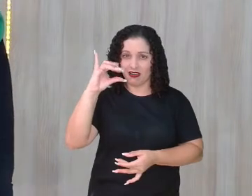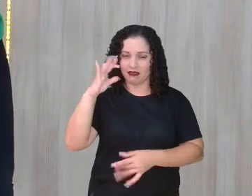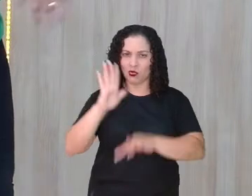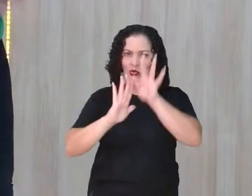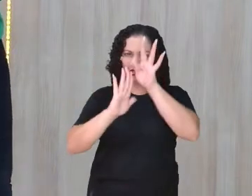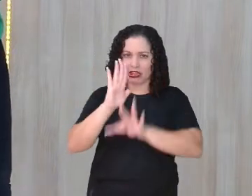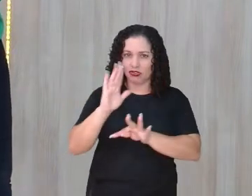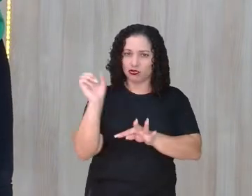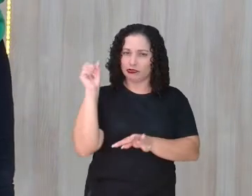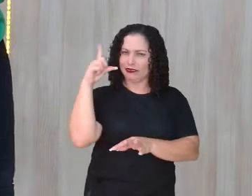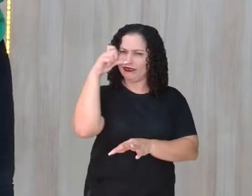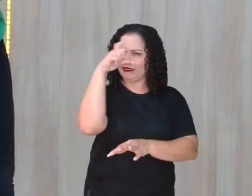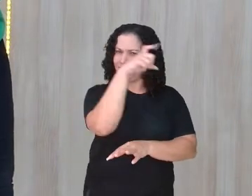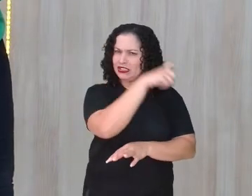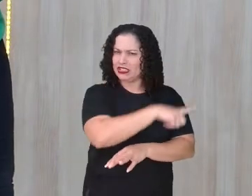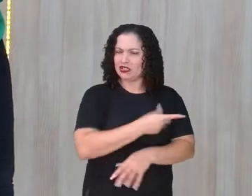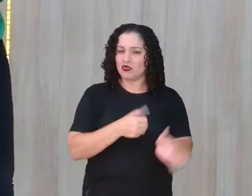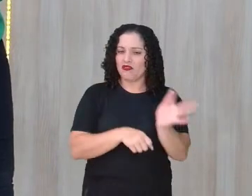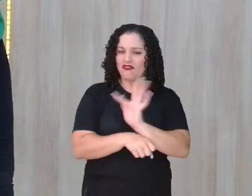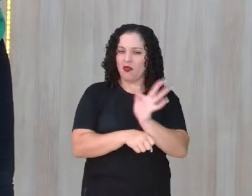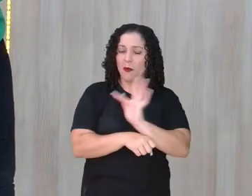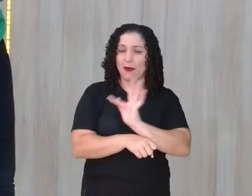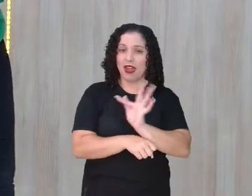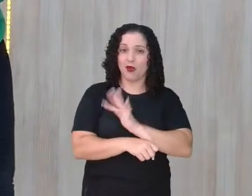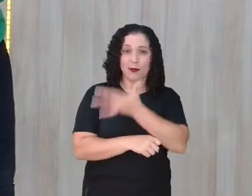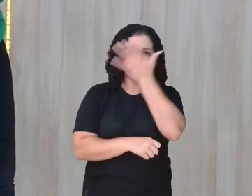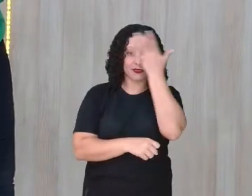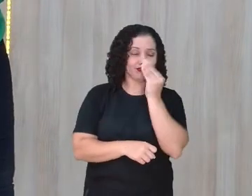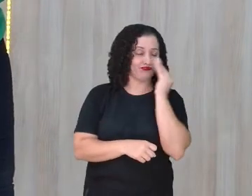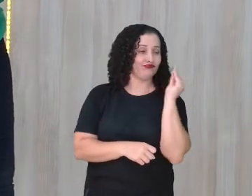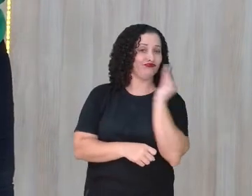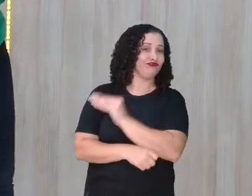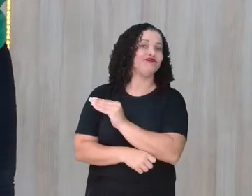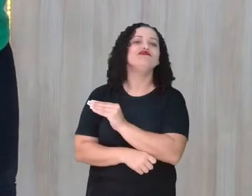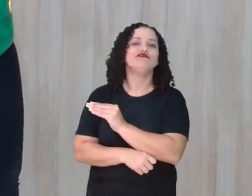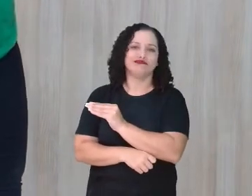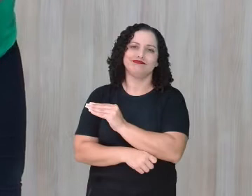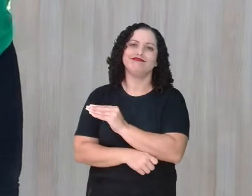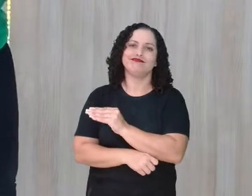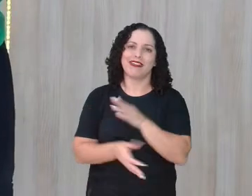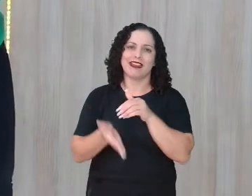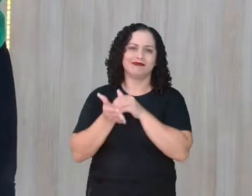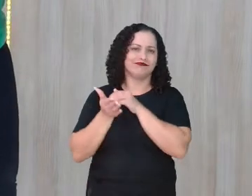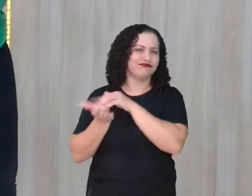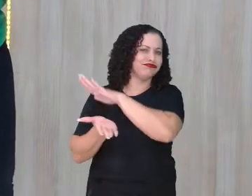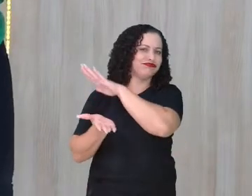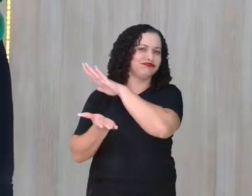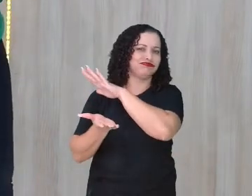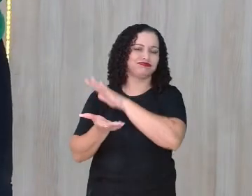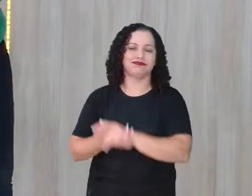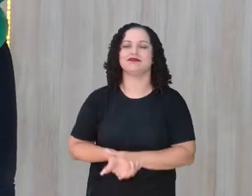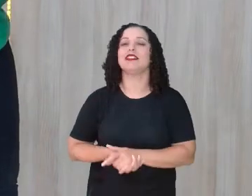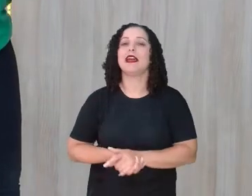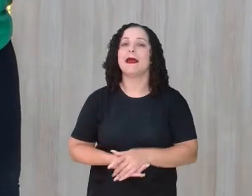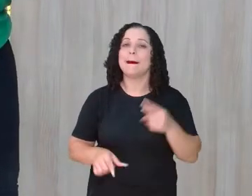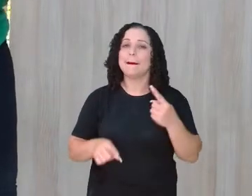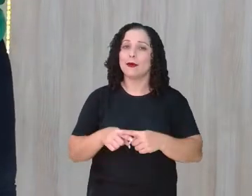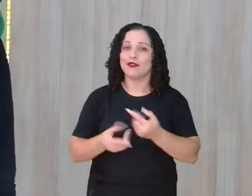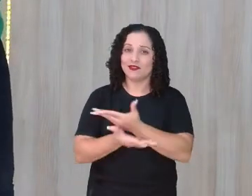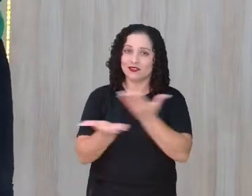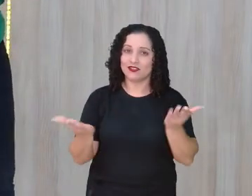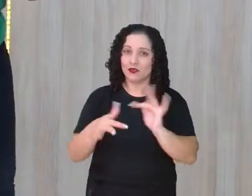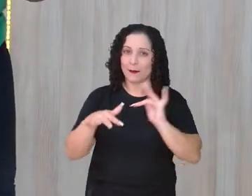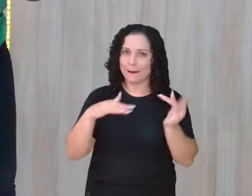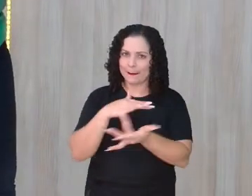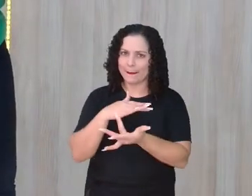com a linguagem muito formal, é deslocado daquele local que a gente está se comunicando. Vocês vão perceber